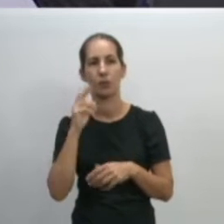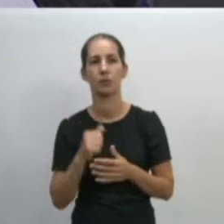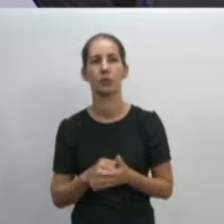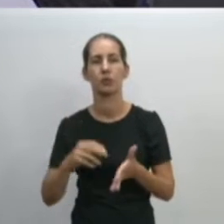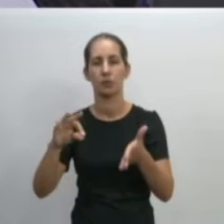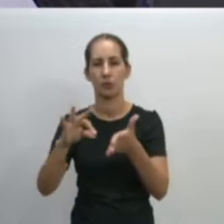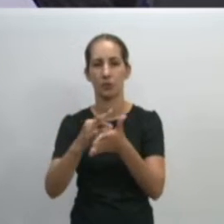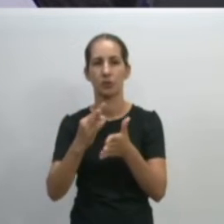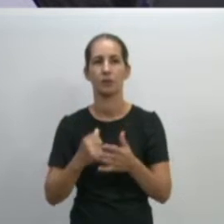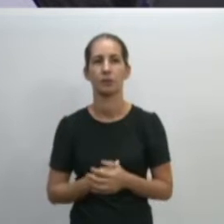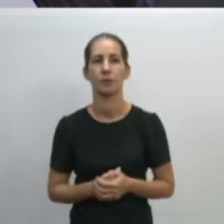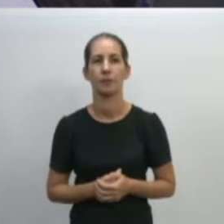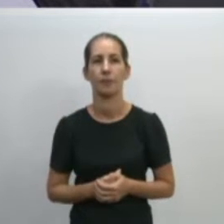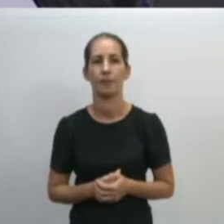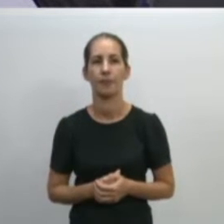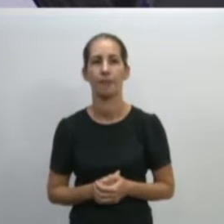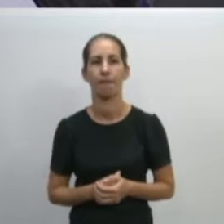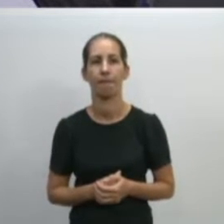subscrevi,